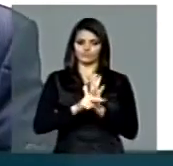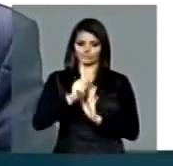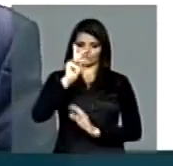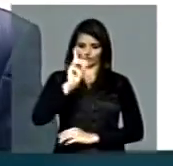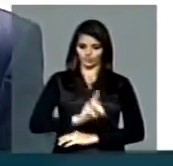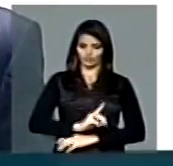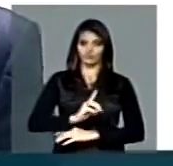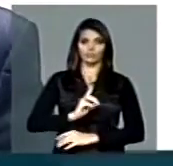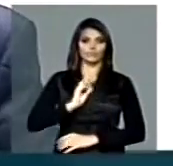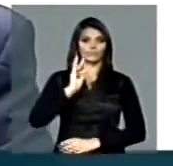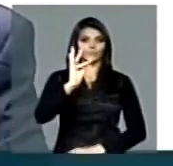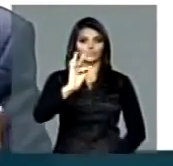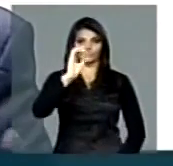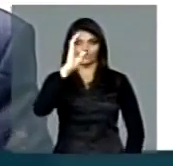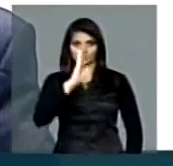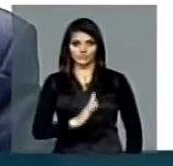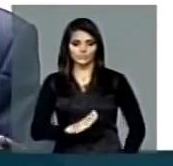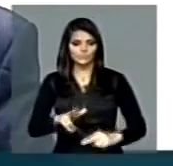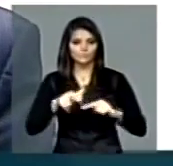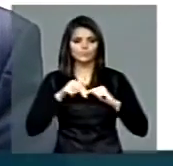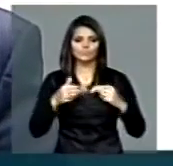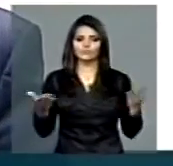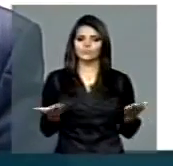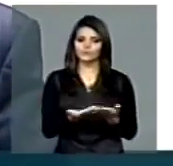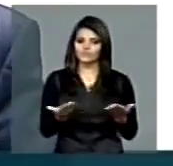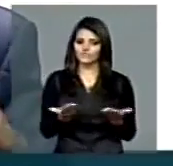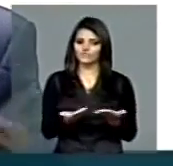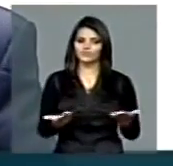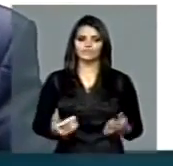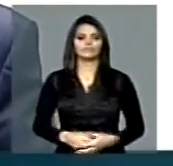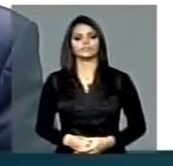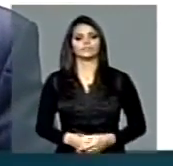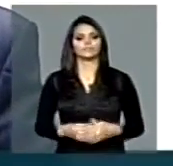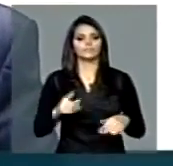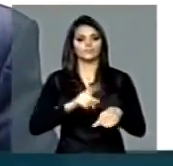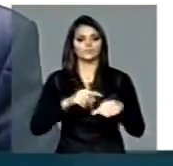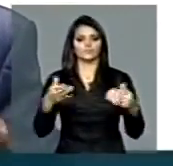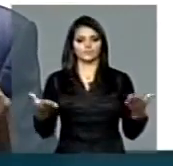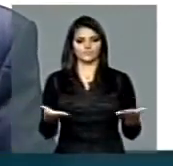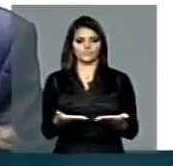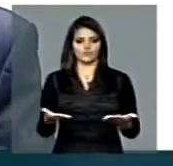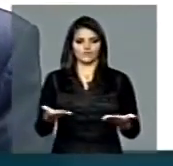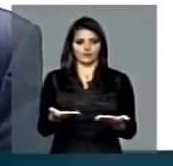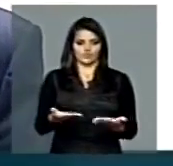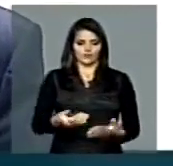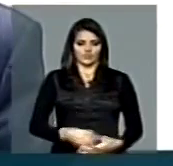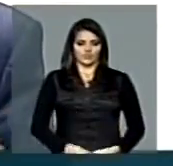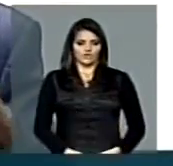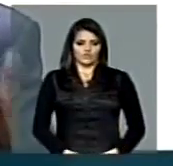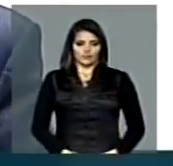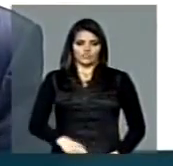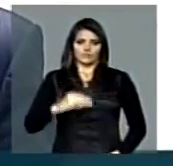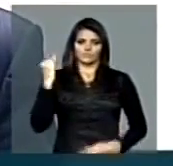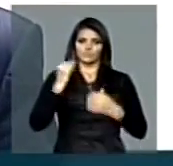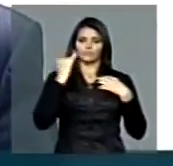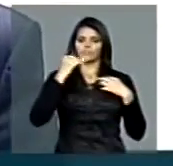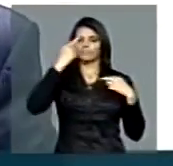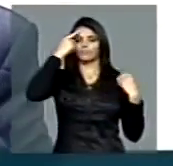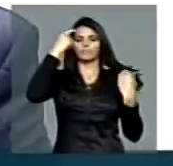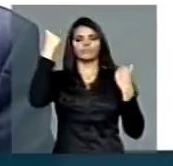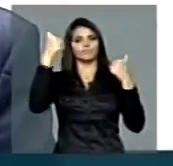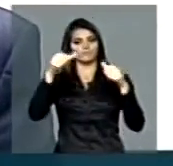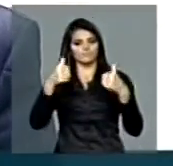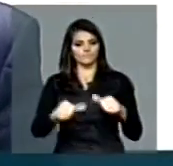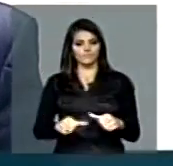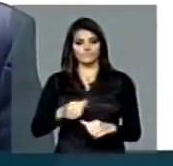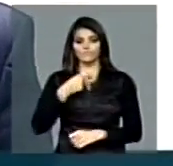destino dessa nação, e é por isso que eu encontro agora, nesse momento, um momento de reflexão, e